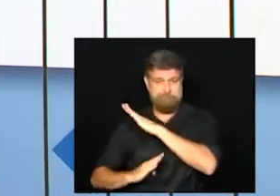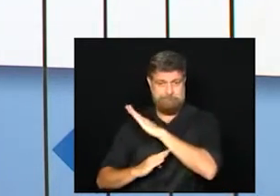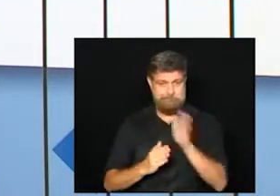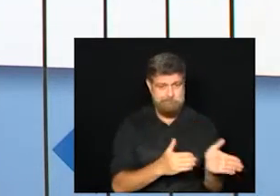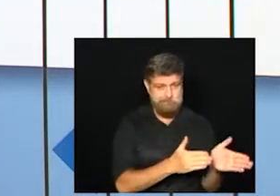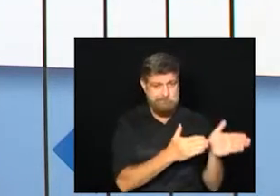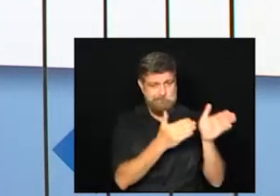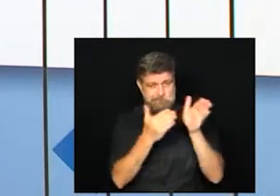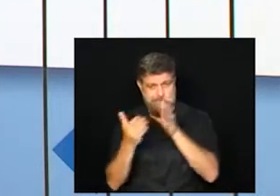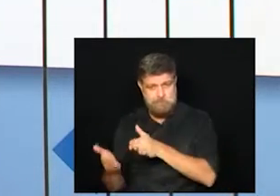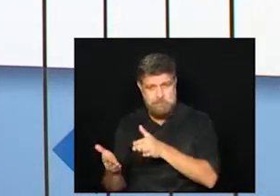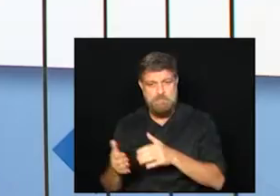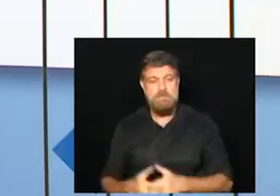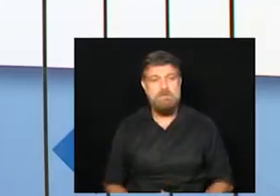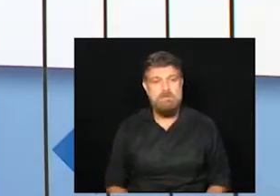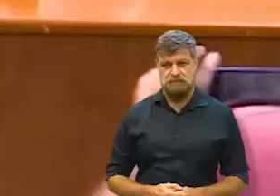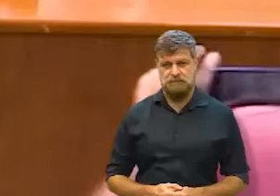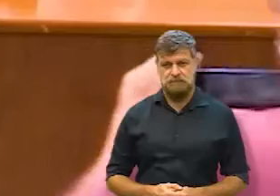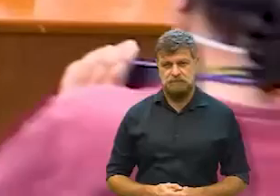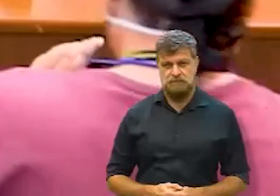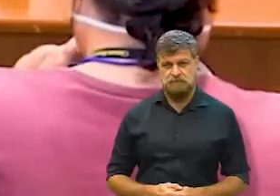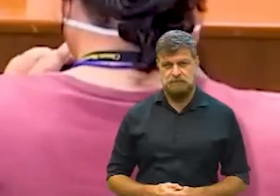Legislativo.